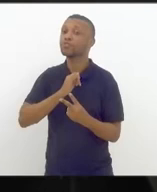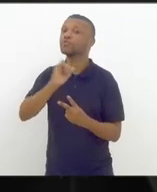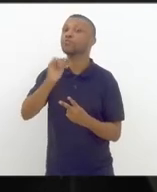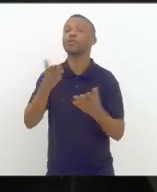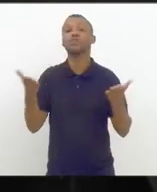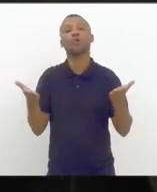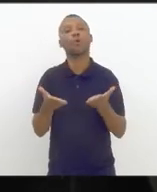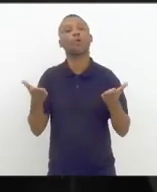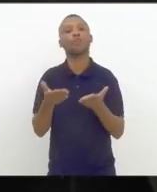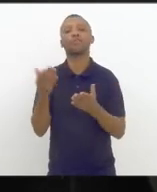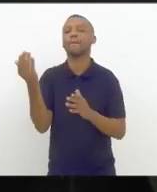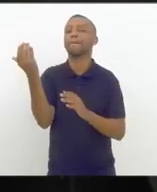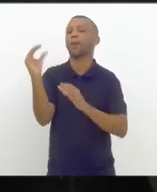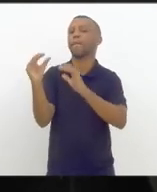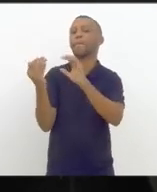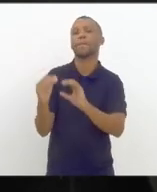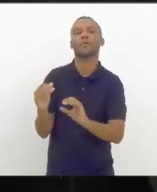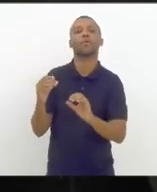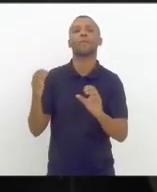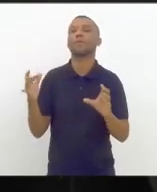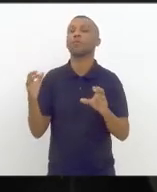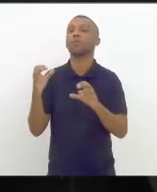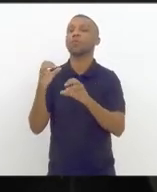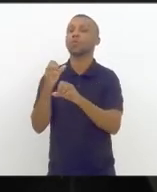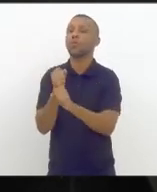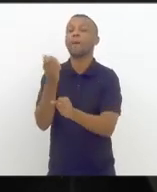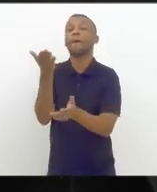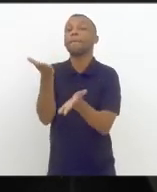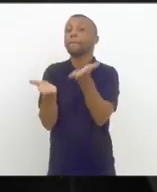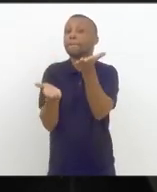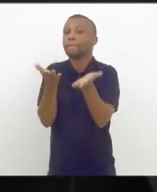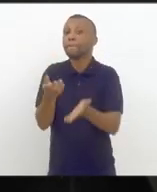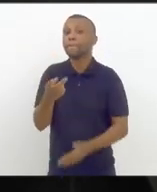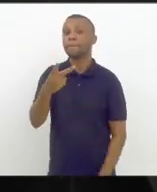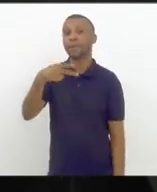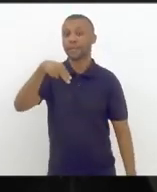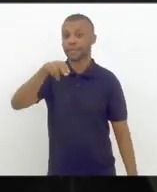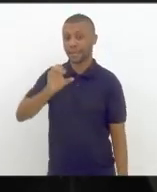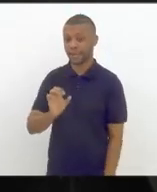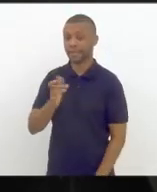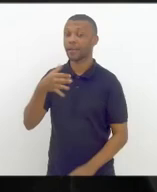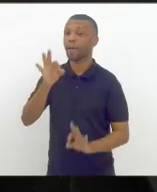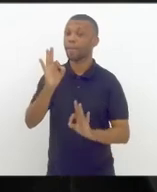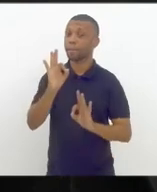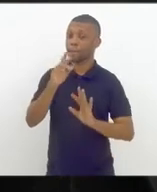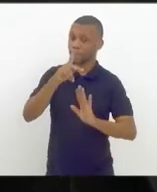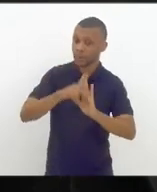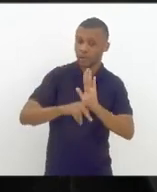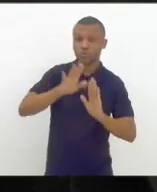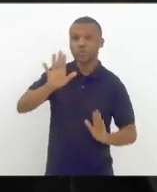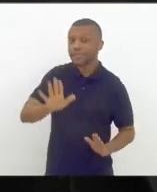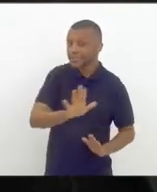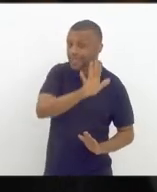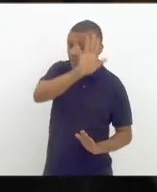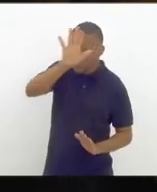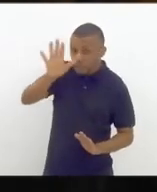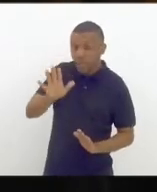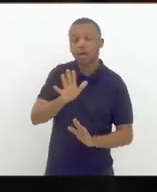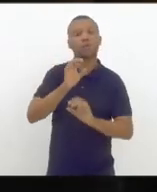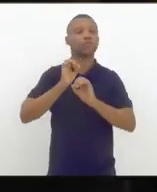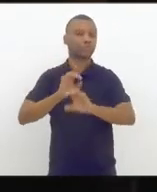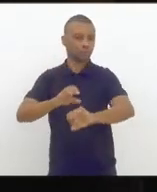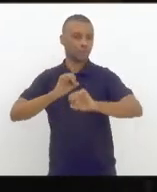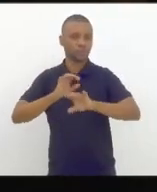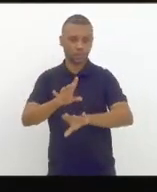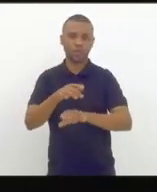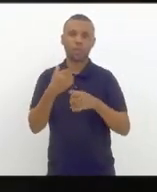o balanço do Plano Nacional de Educação se a TV alérgica puder dar um foco aqui um pouco